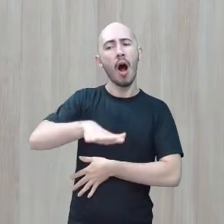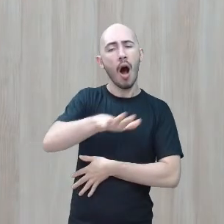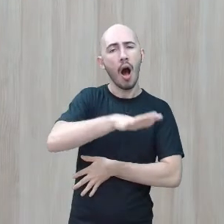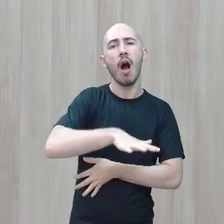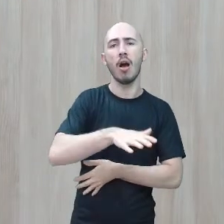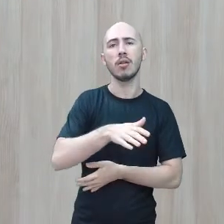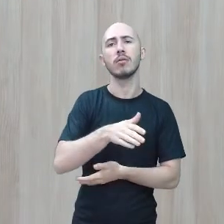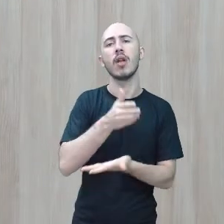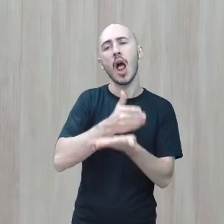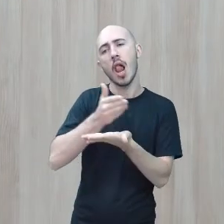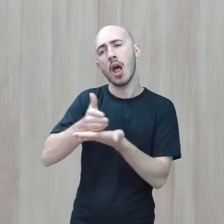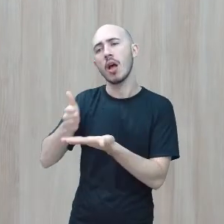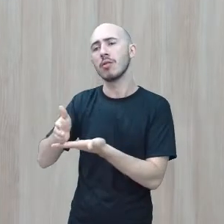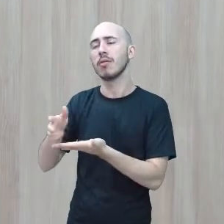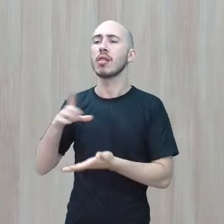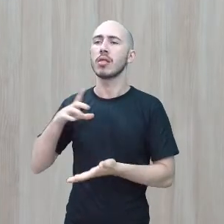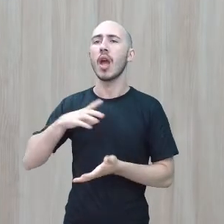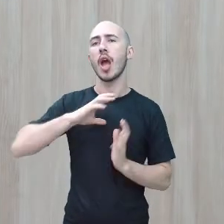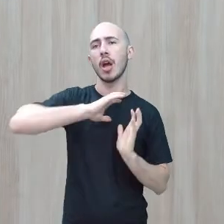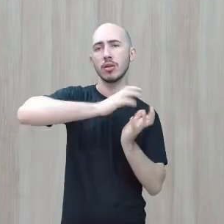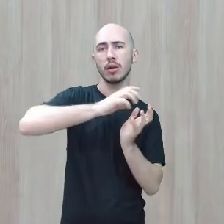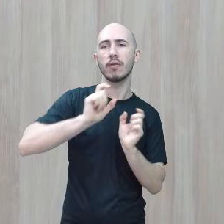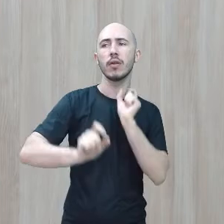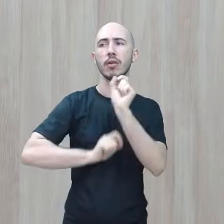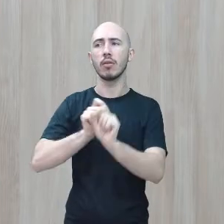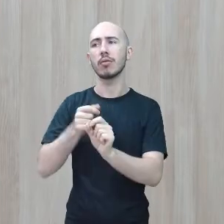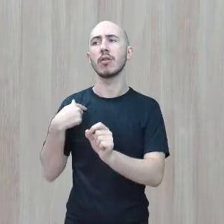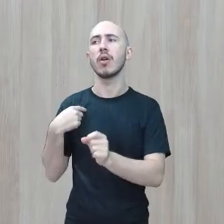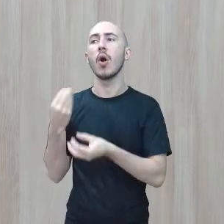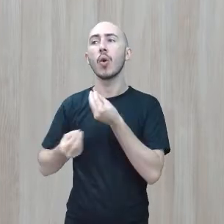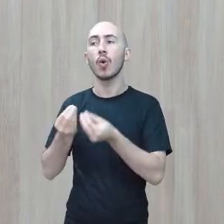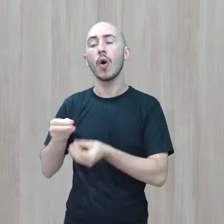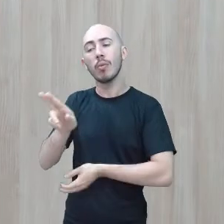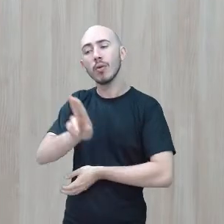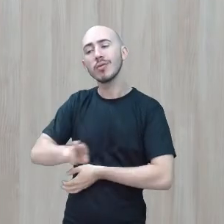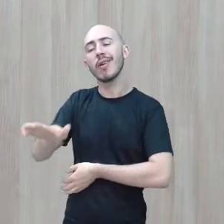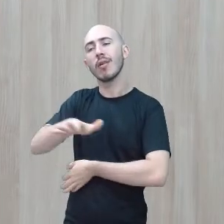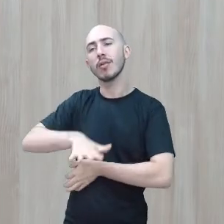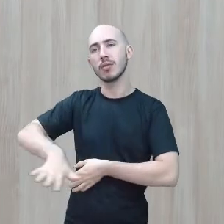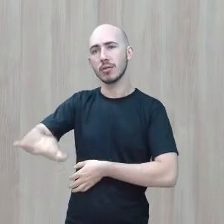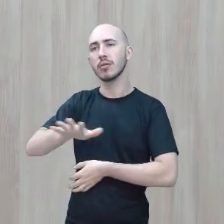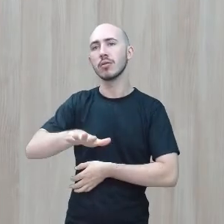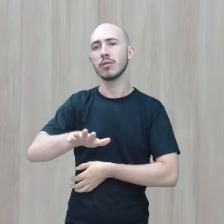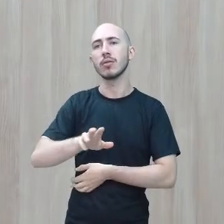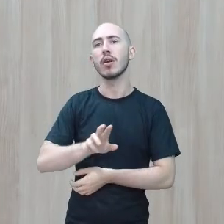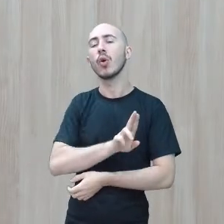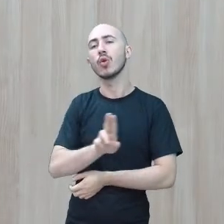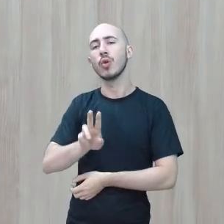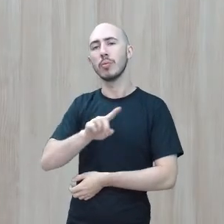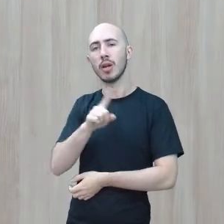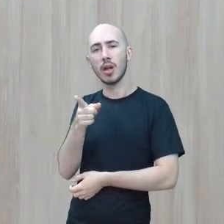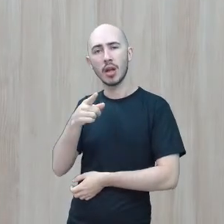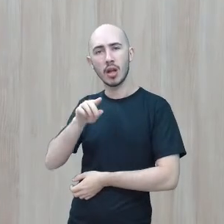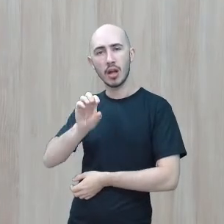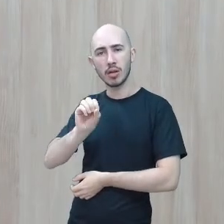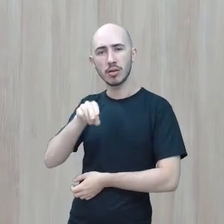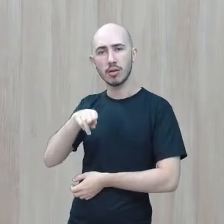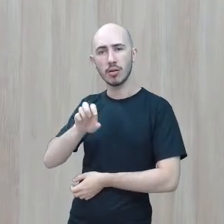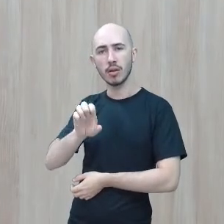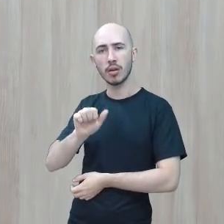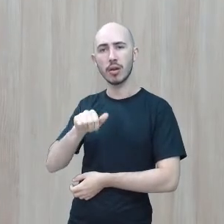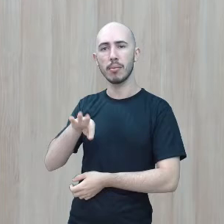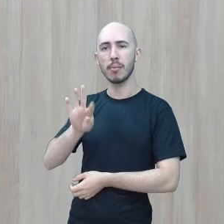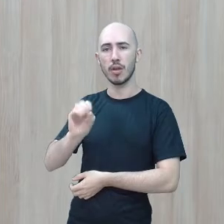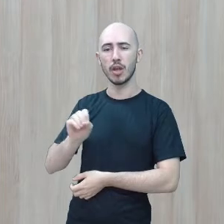divididas, como a gente vê em geografia, né, a ocupação e o uso do solo é chamado de zoneamento, né, são zonas que a gente